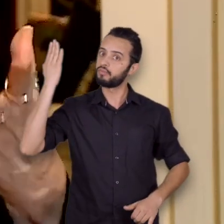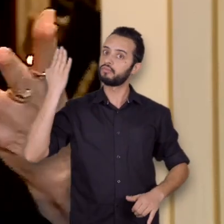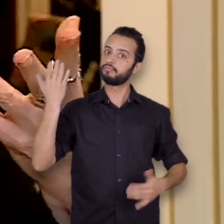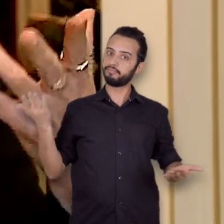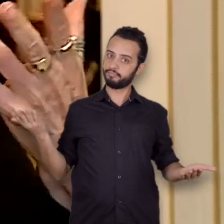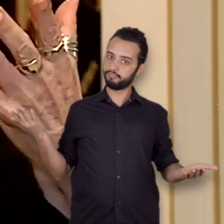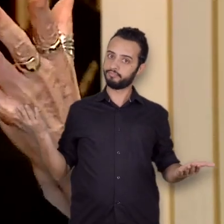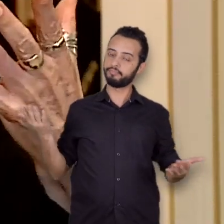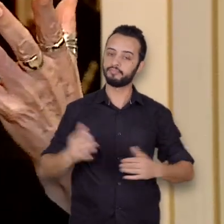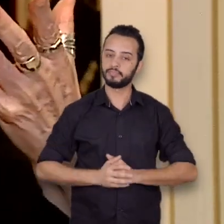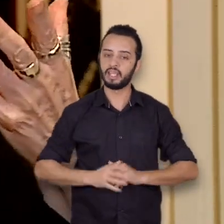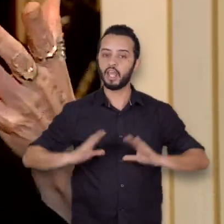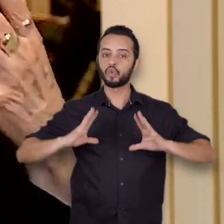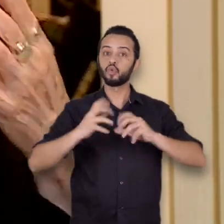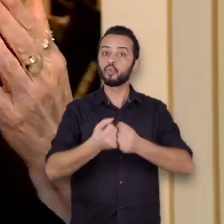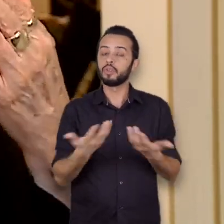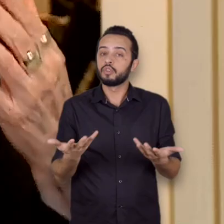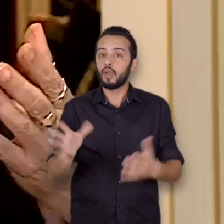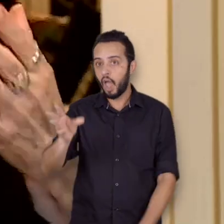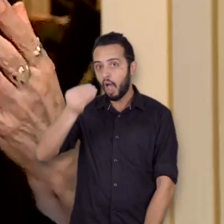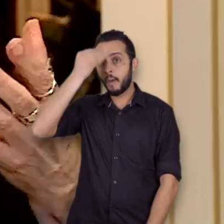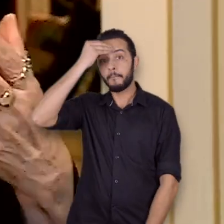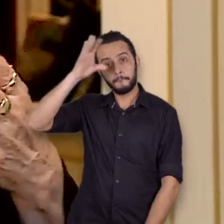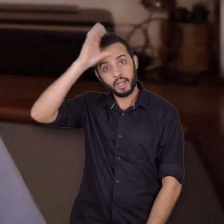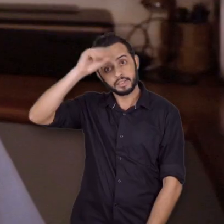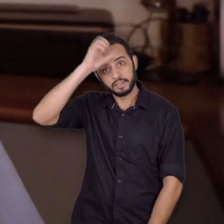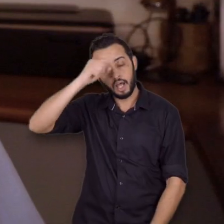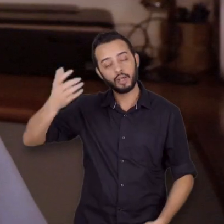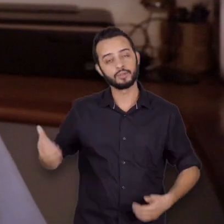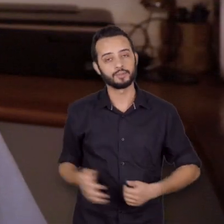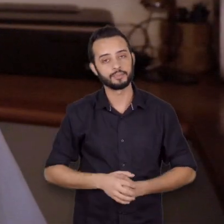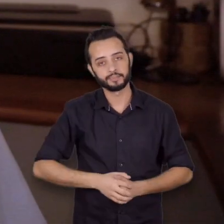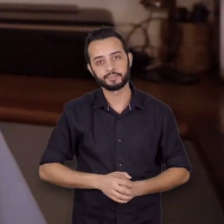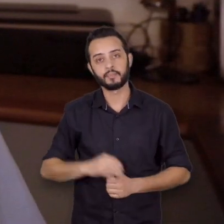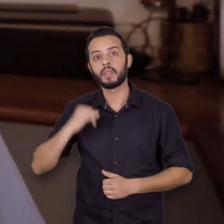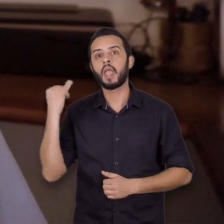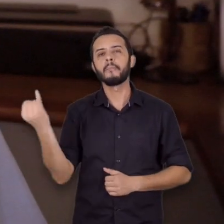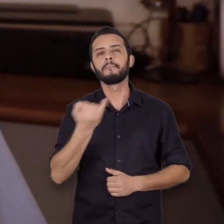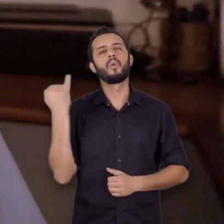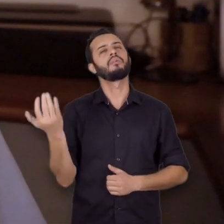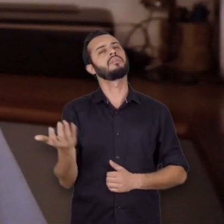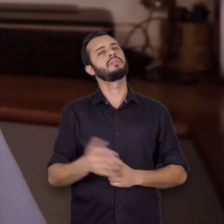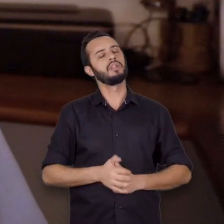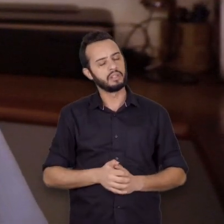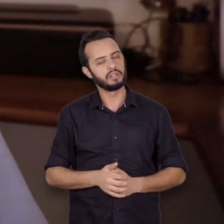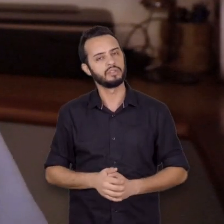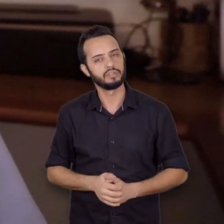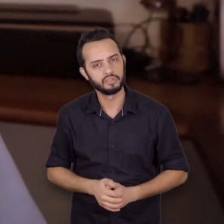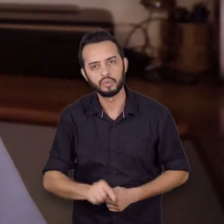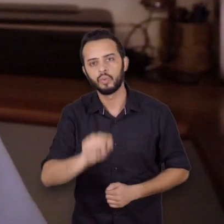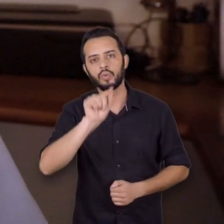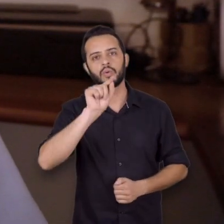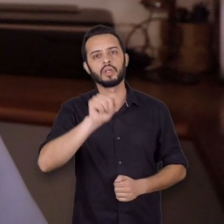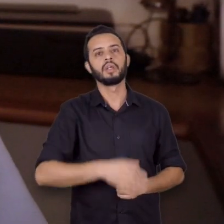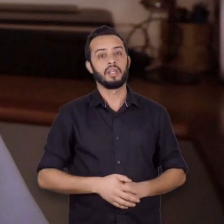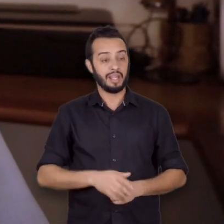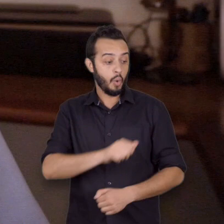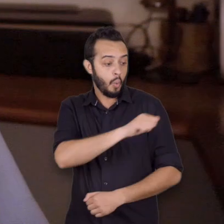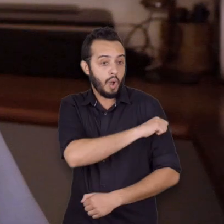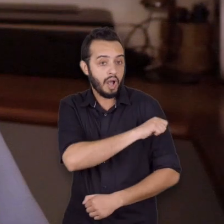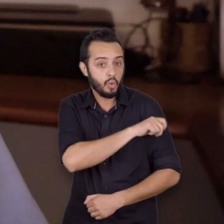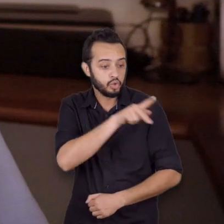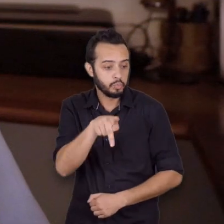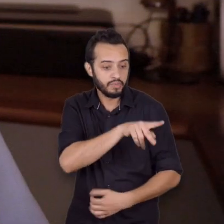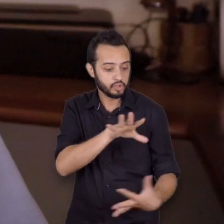é formação. Isso é formação. É importante esse contato, a presença, né,